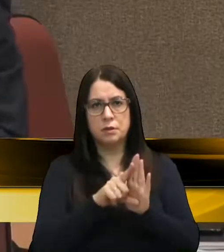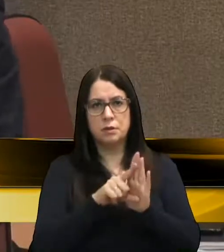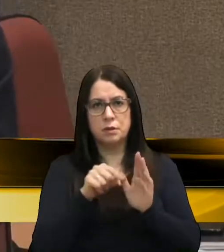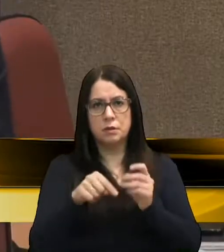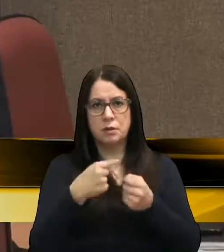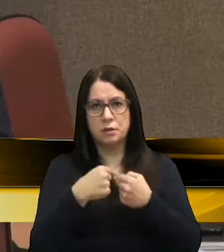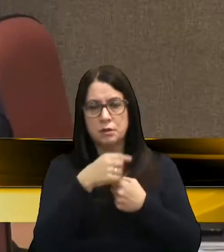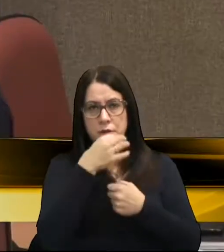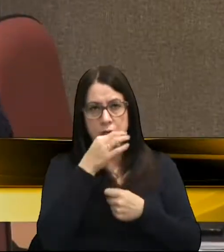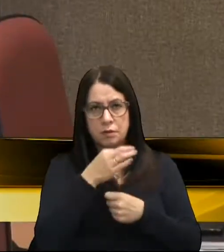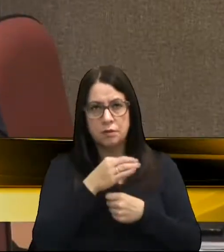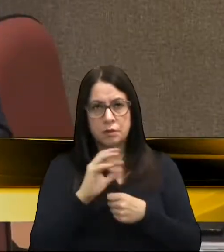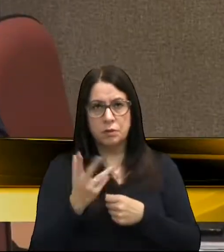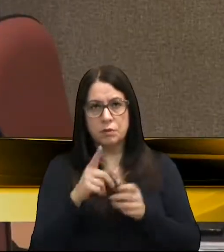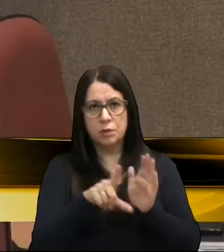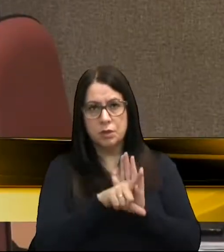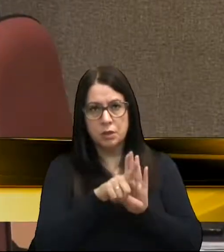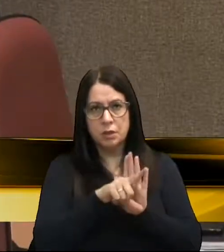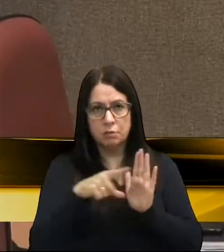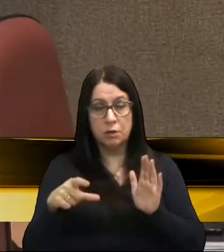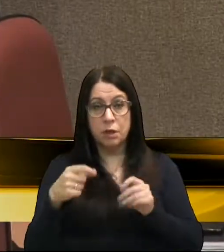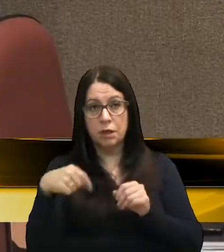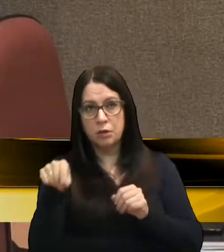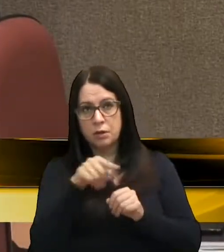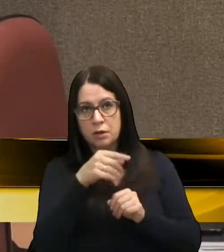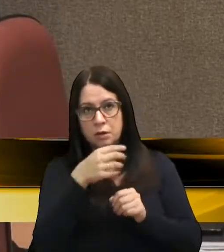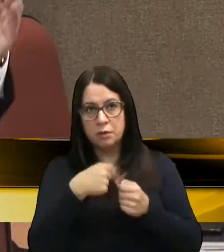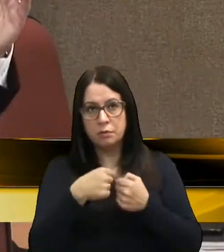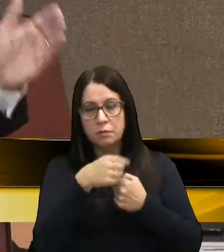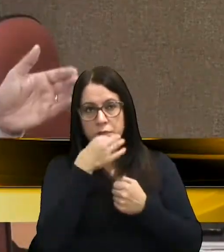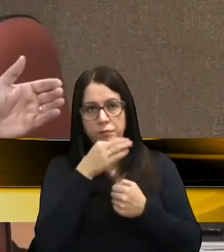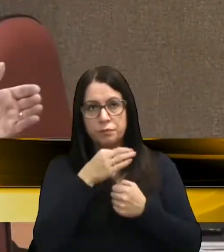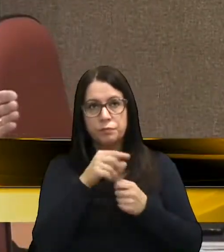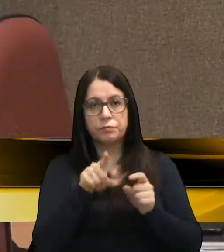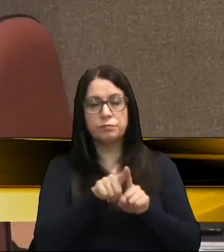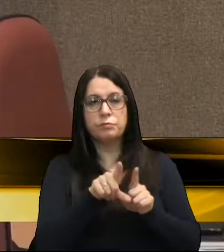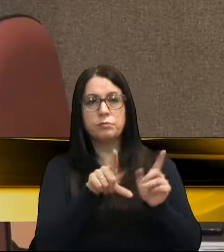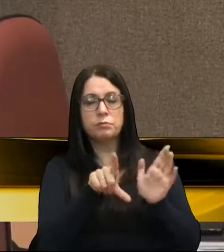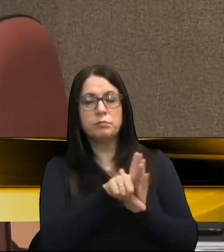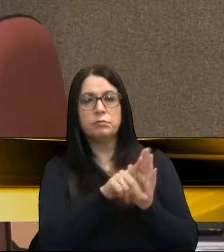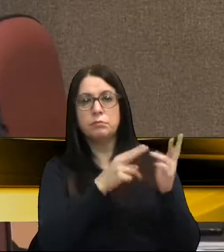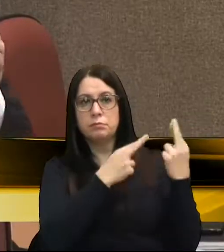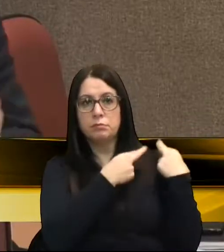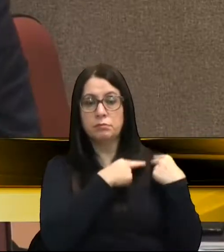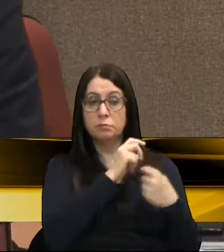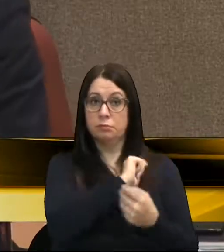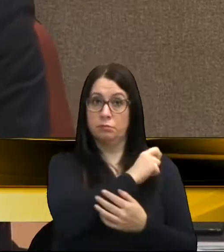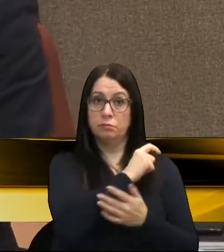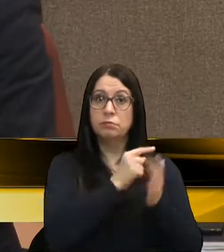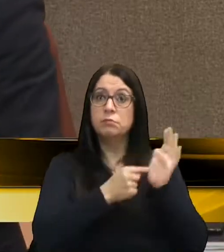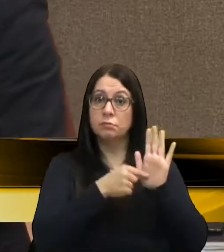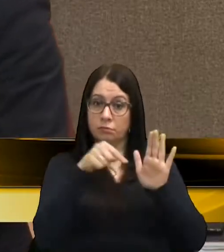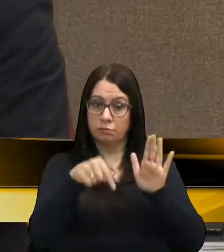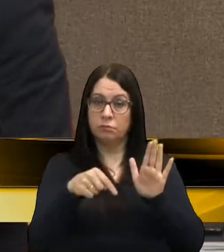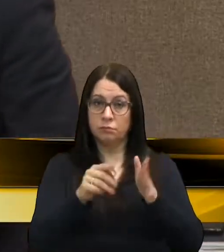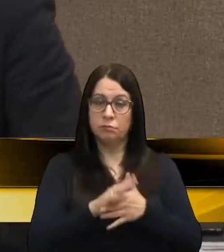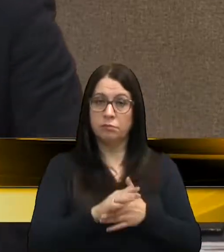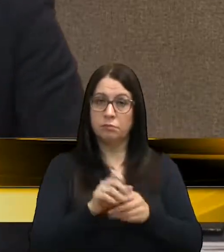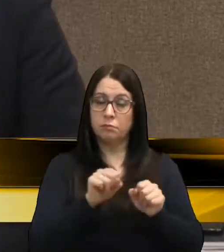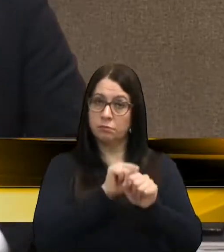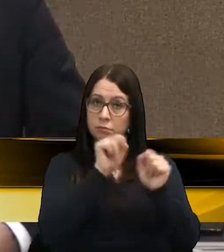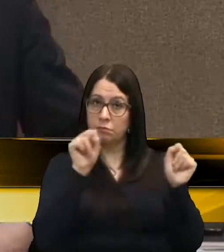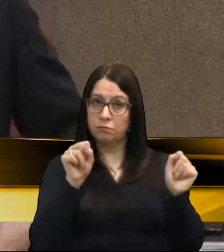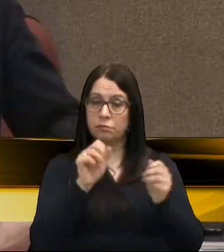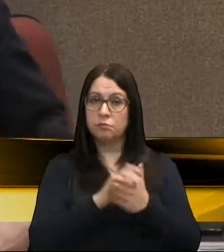nosso município, a nossa lei maior do município e também a lei de responsabilidade fiscal, traz a plenário, na manhã de